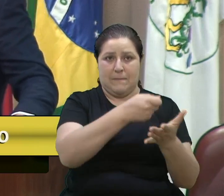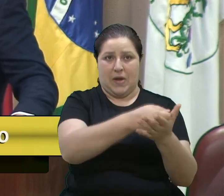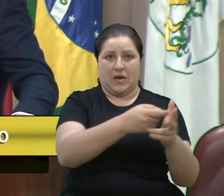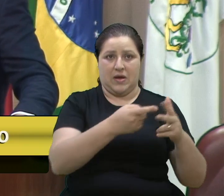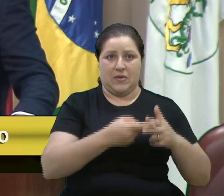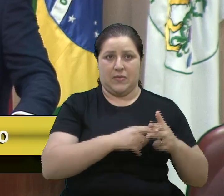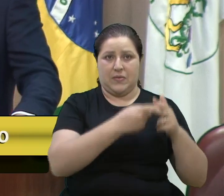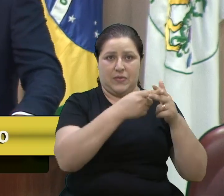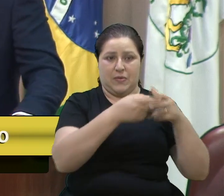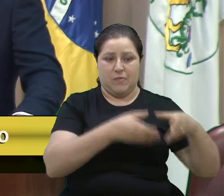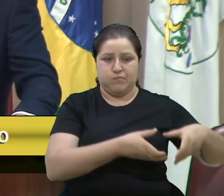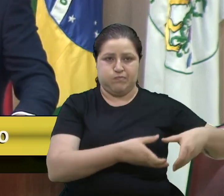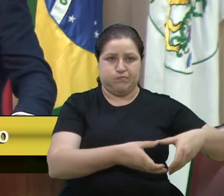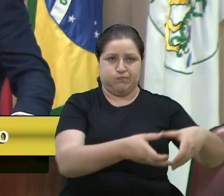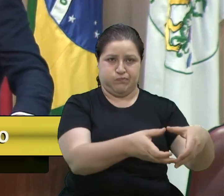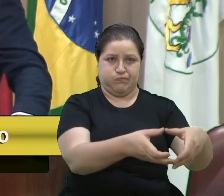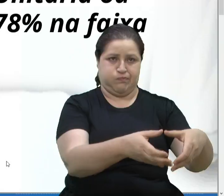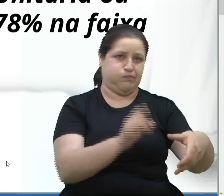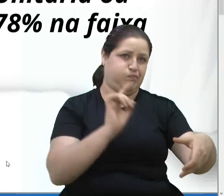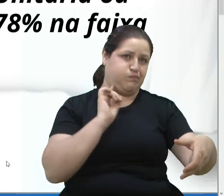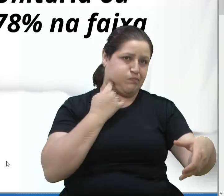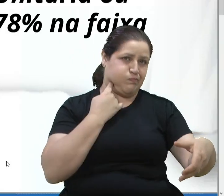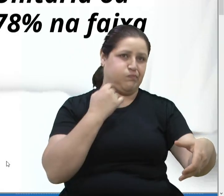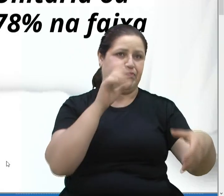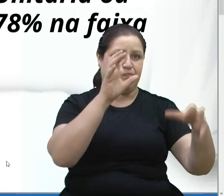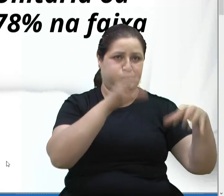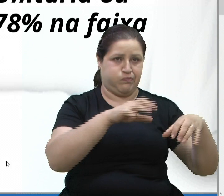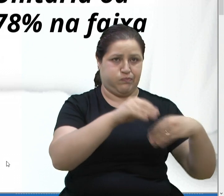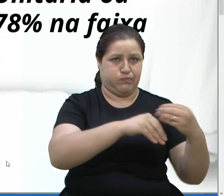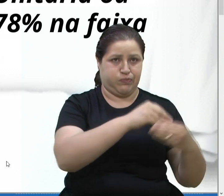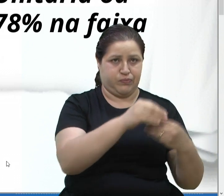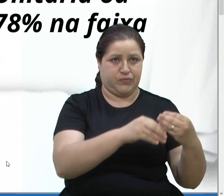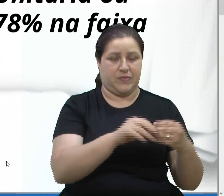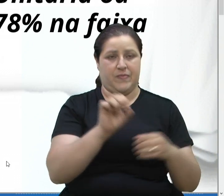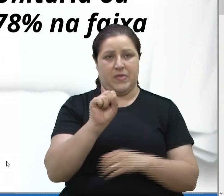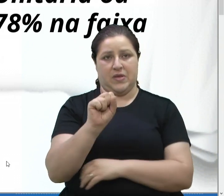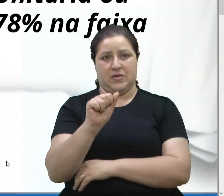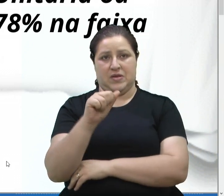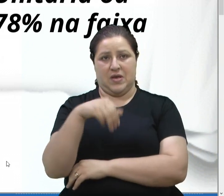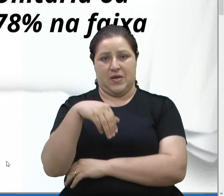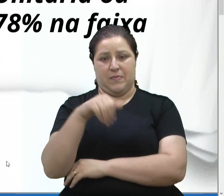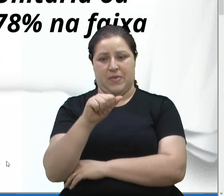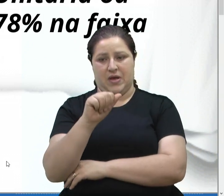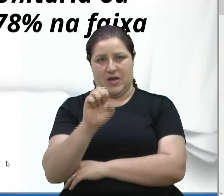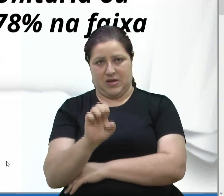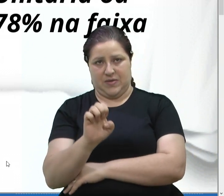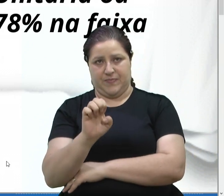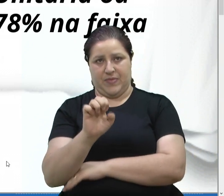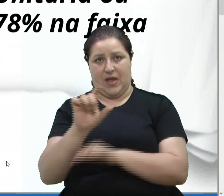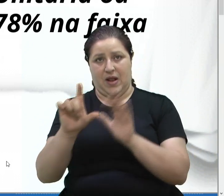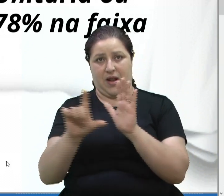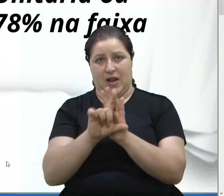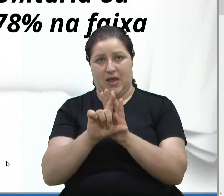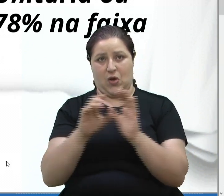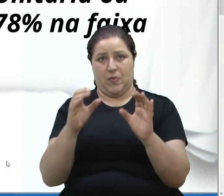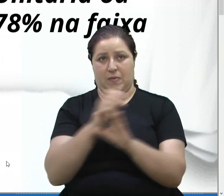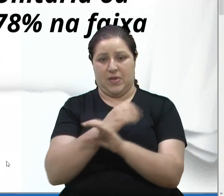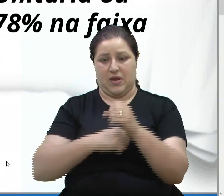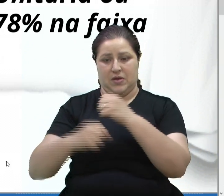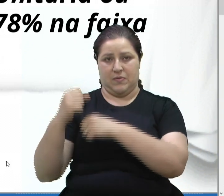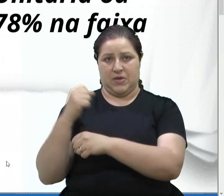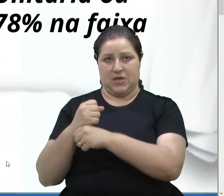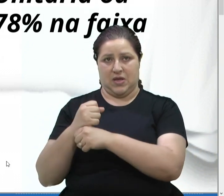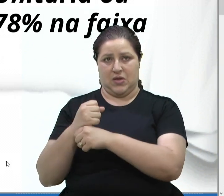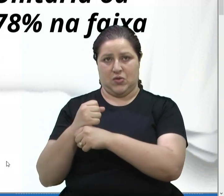próximo slide. O SAMAI, pela lei complementar do ano passado, de 2020, fica isento, a partir